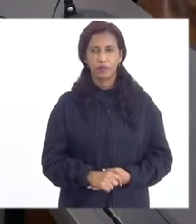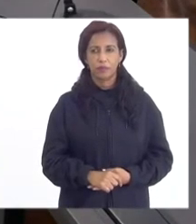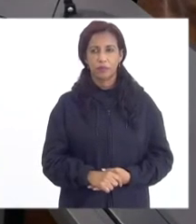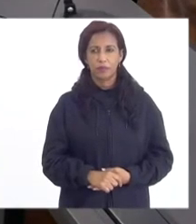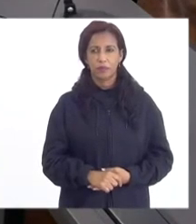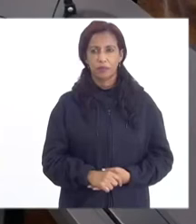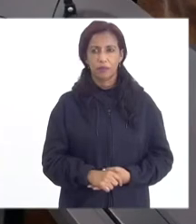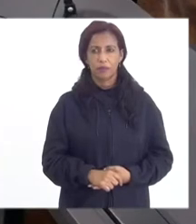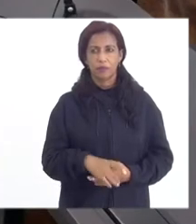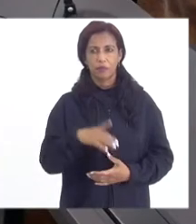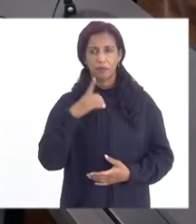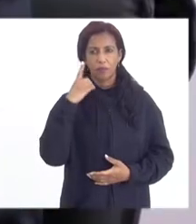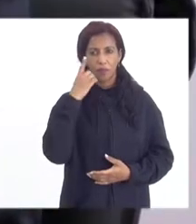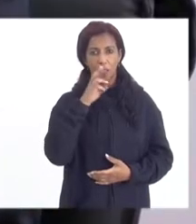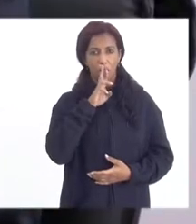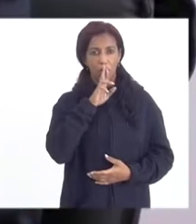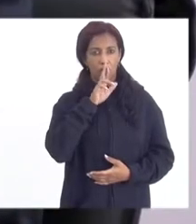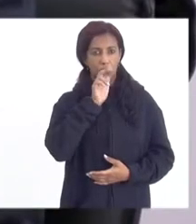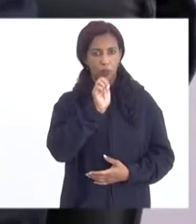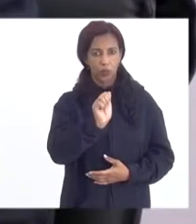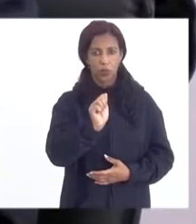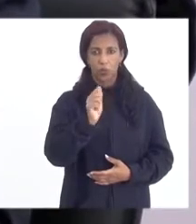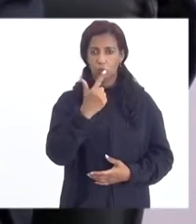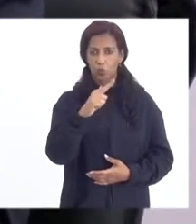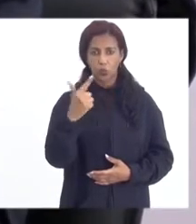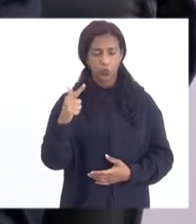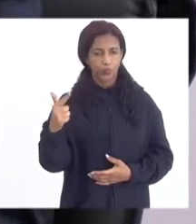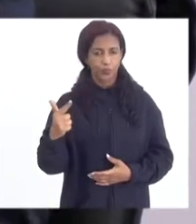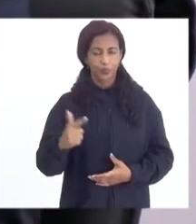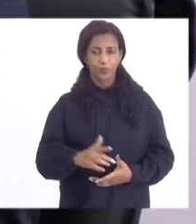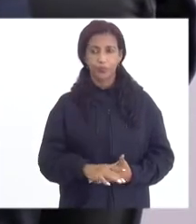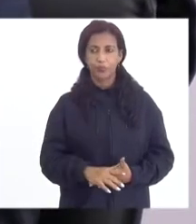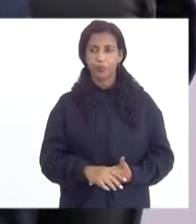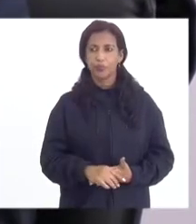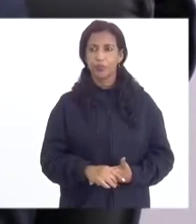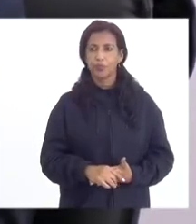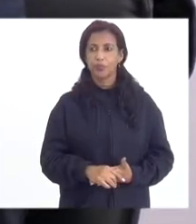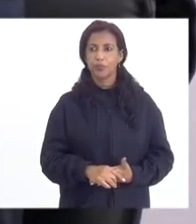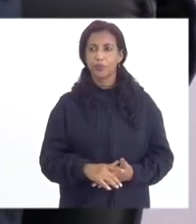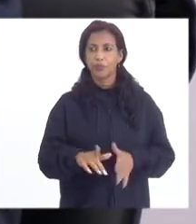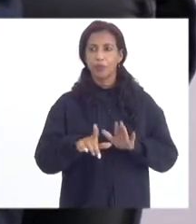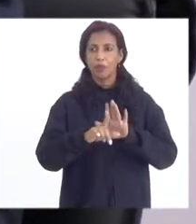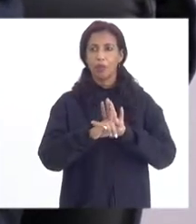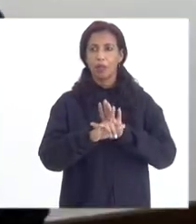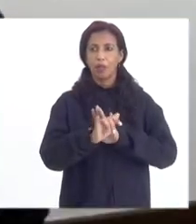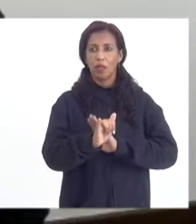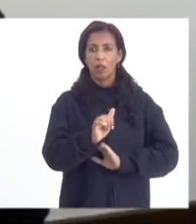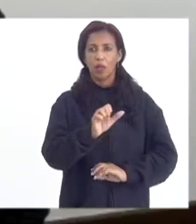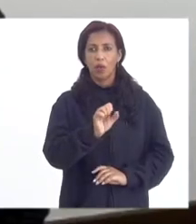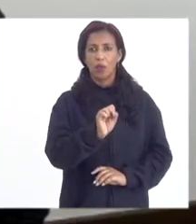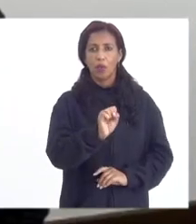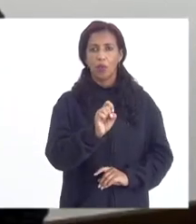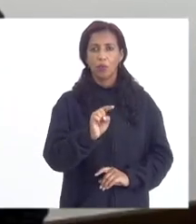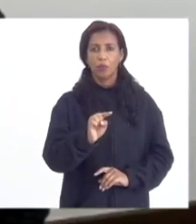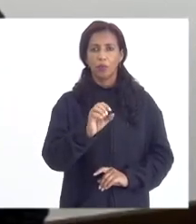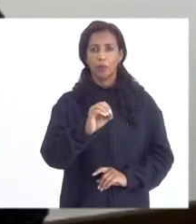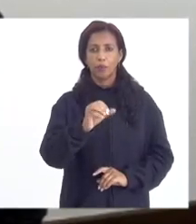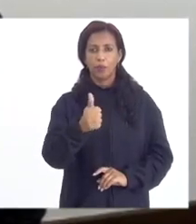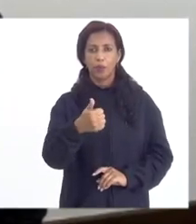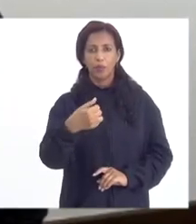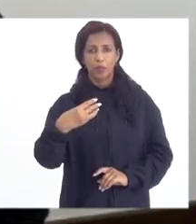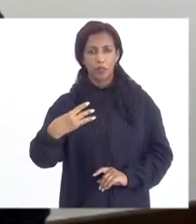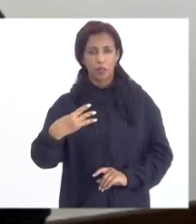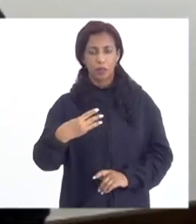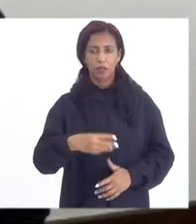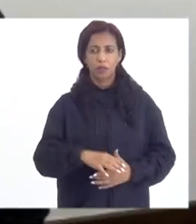O deputado Rodrigo Amorim não se encontra? Na verdade, ainda tem a lei 8013. É. Ainda tem a lei